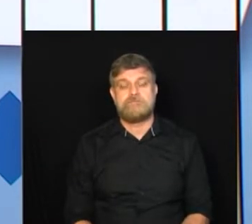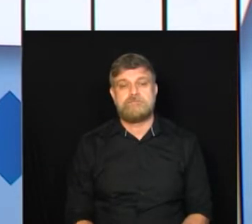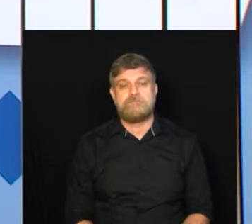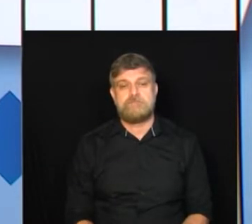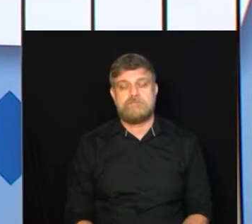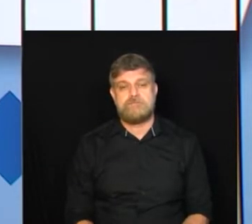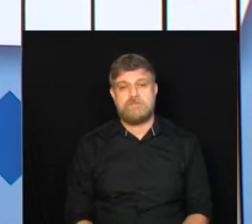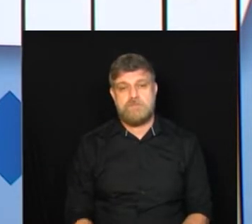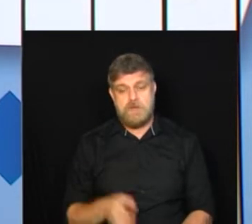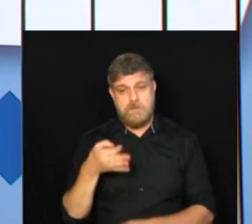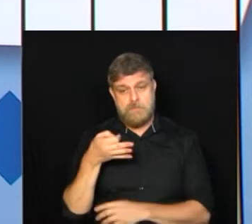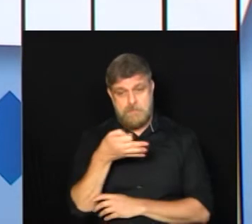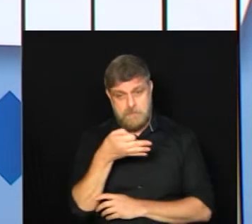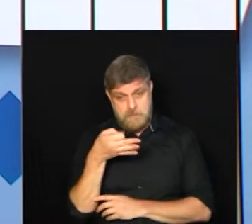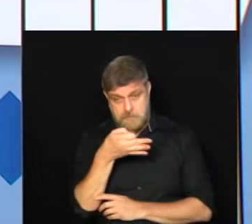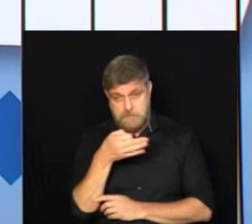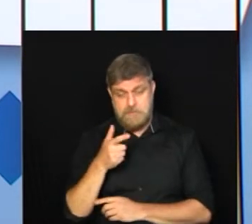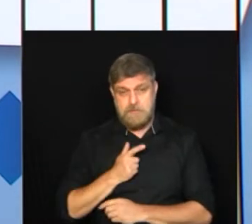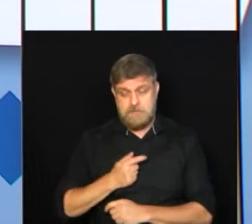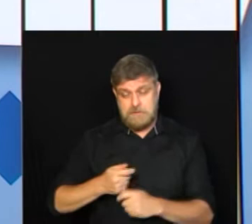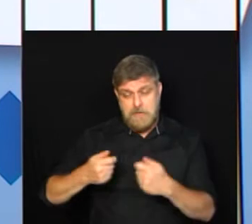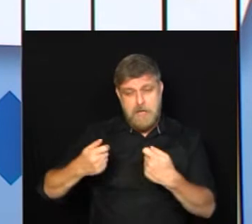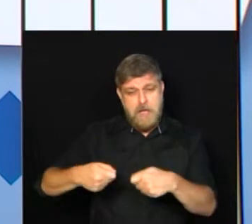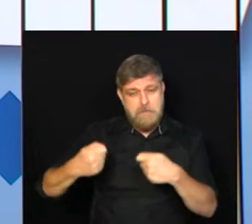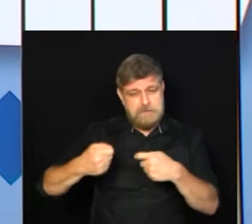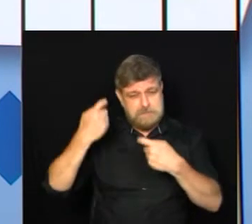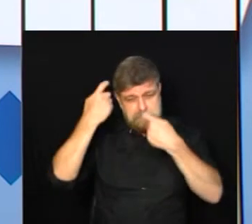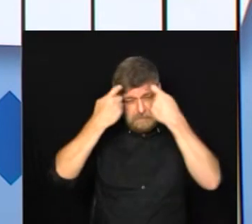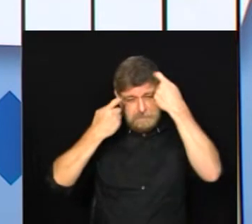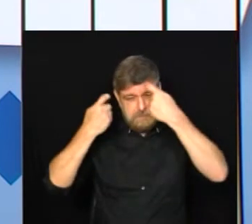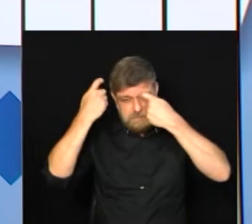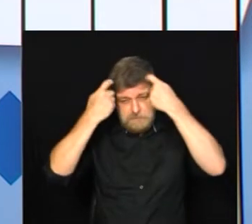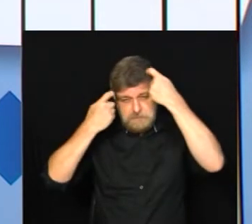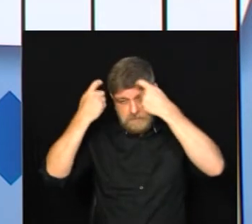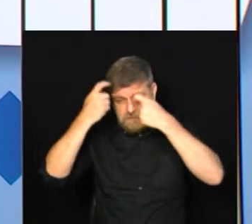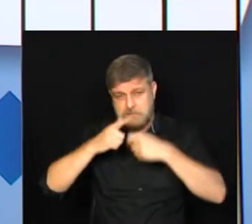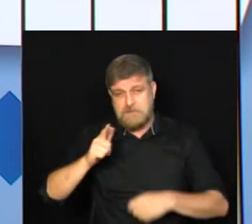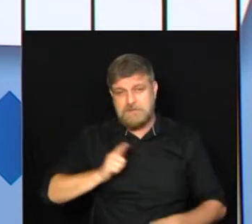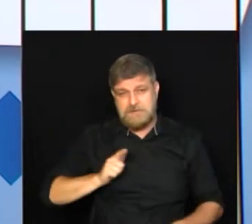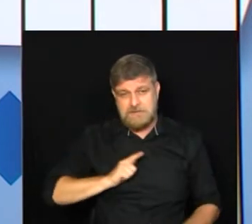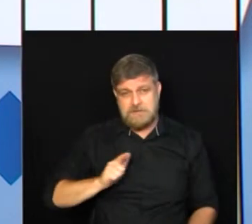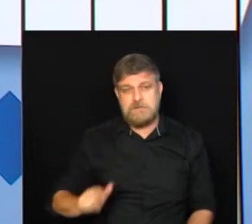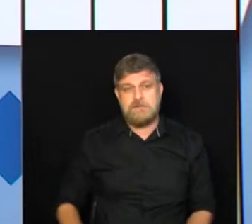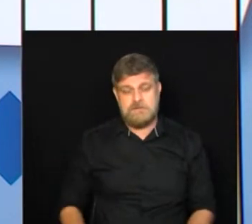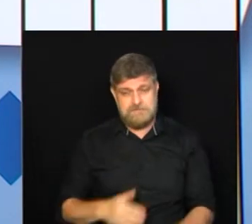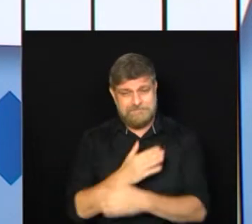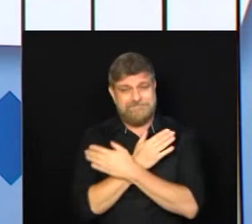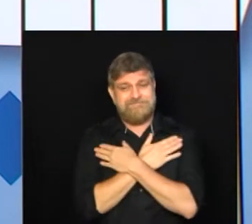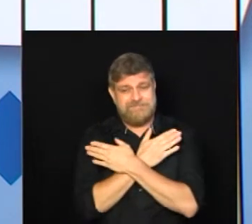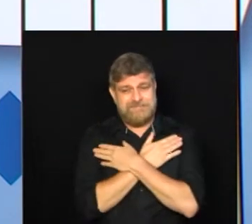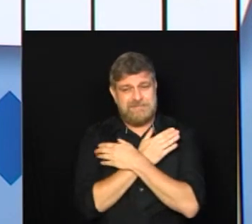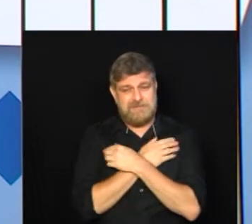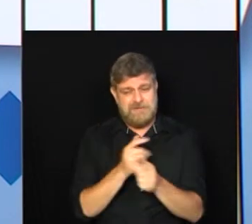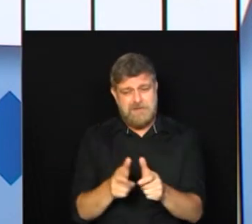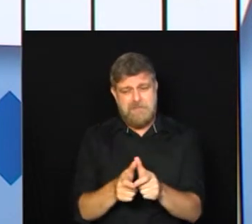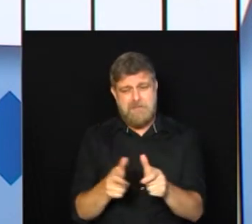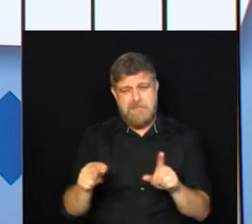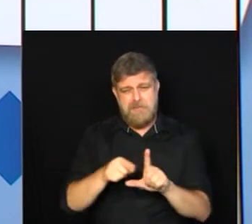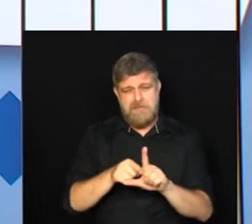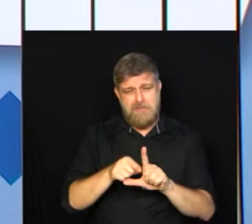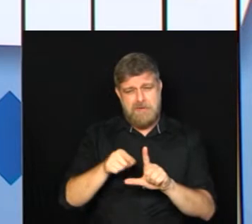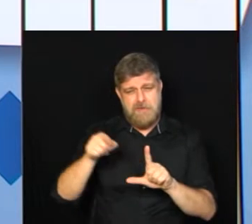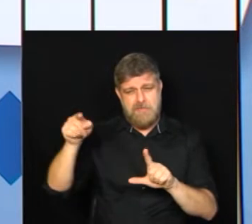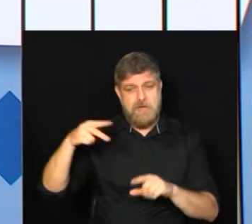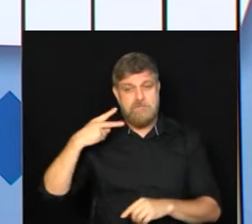E falando sobre essa questão de necessidade, preocupado com o alto índice de desemprego, o vereador